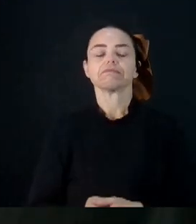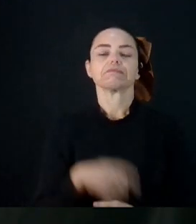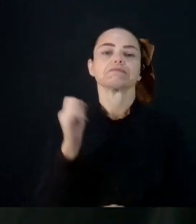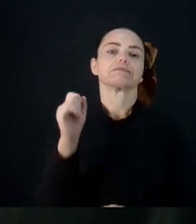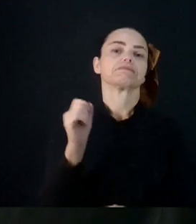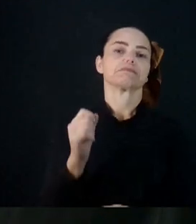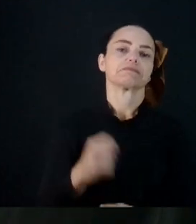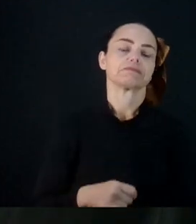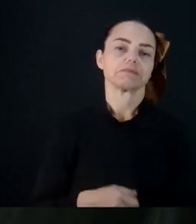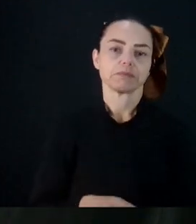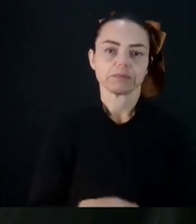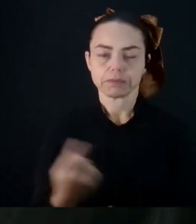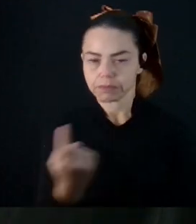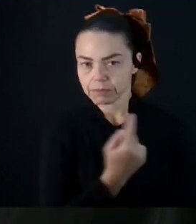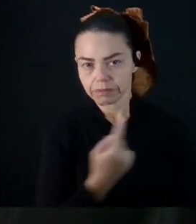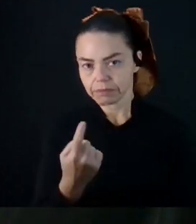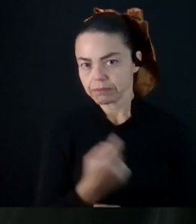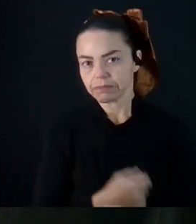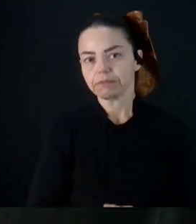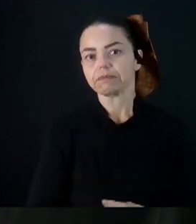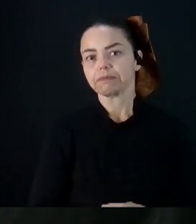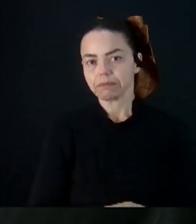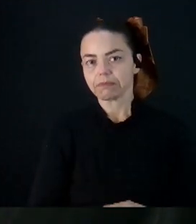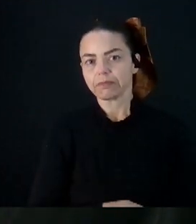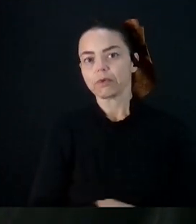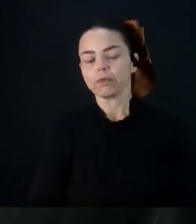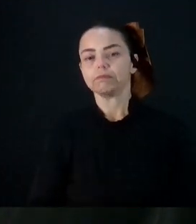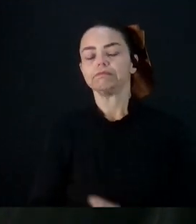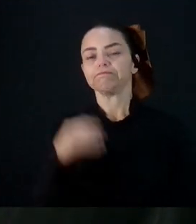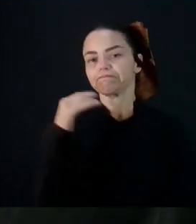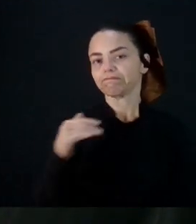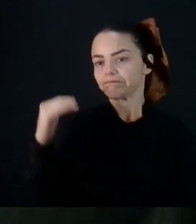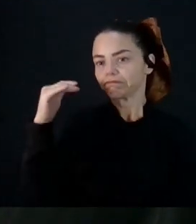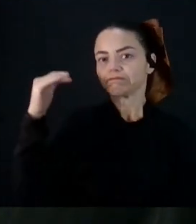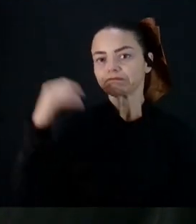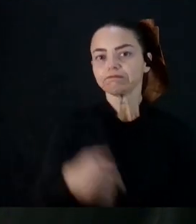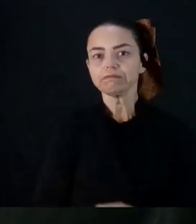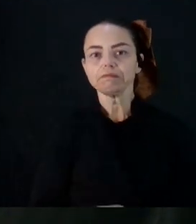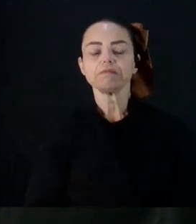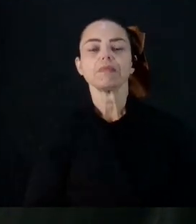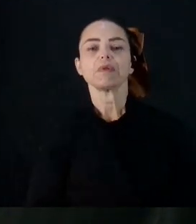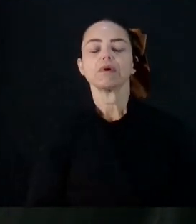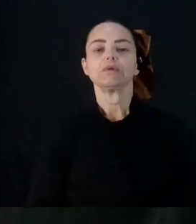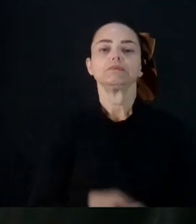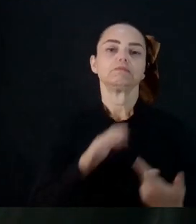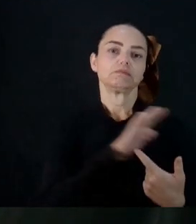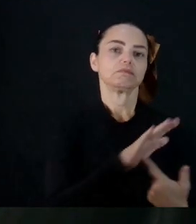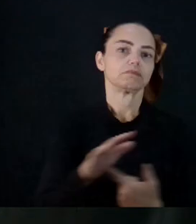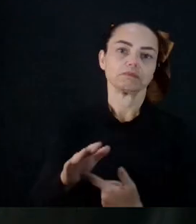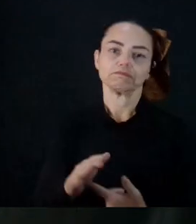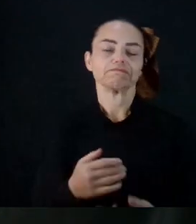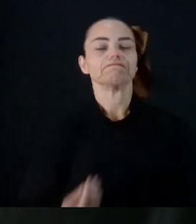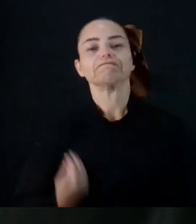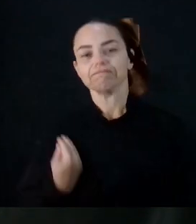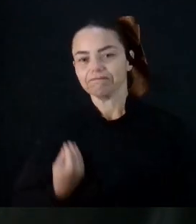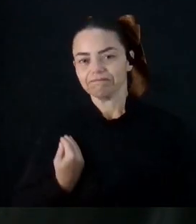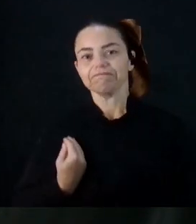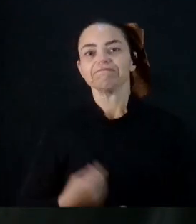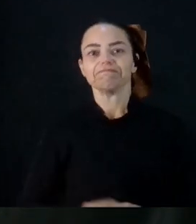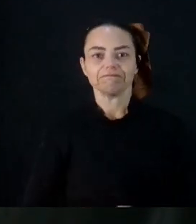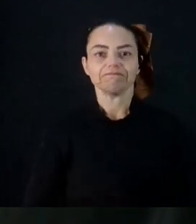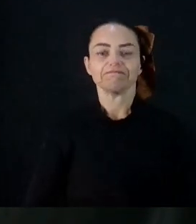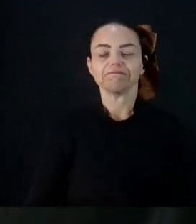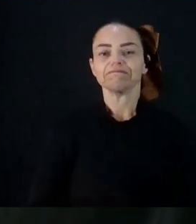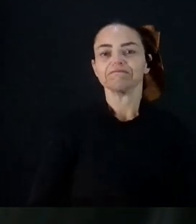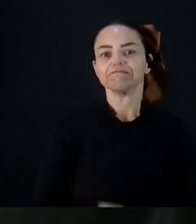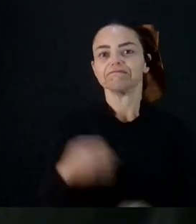que somos, né, quando somos adultos, é reflexo daquilo que nós vivemos quando criança, sim, né? sim. Então, a gente